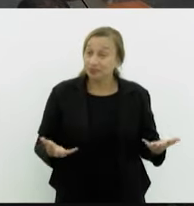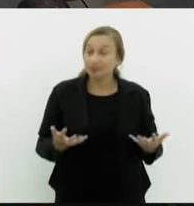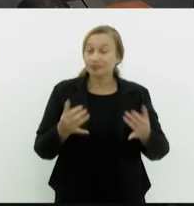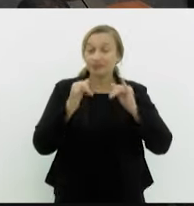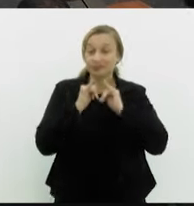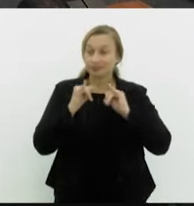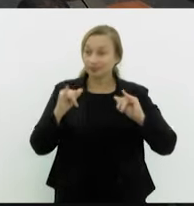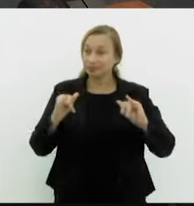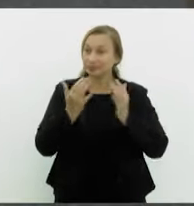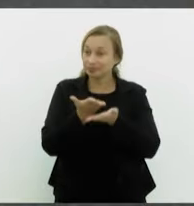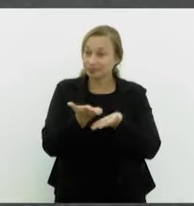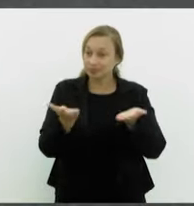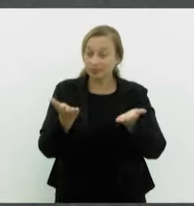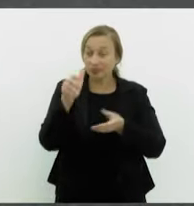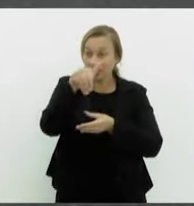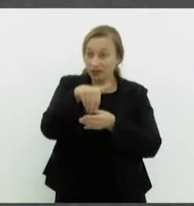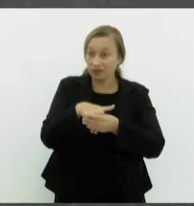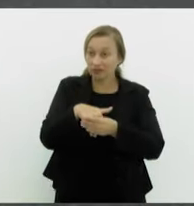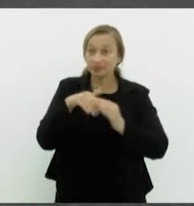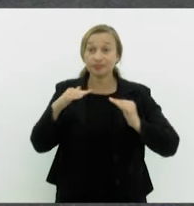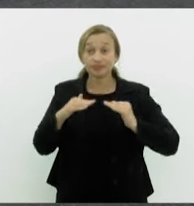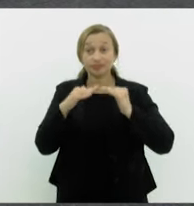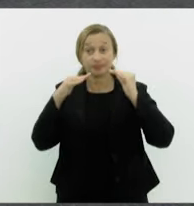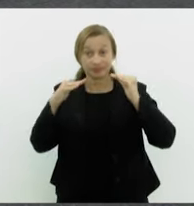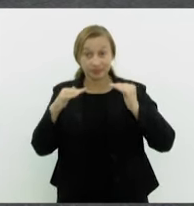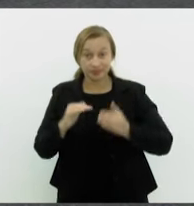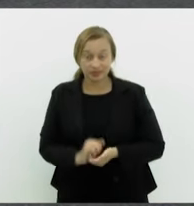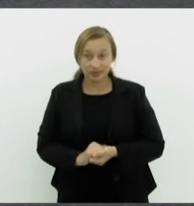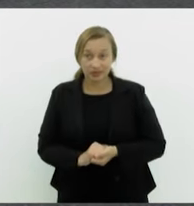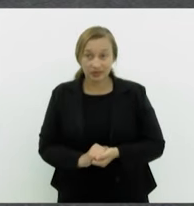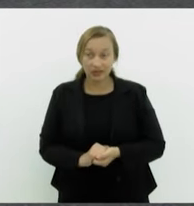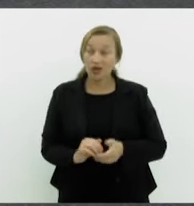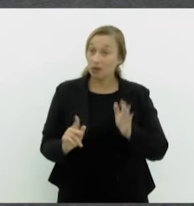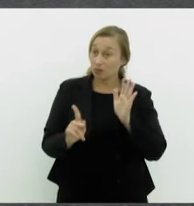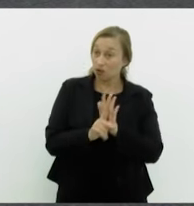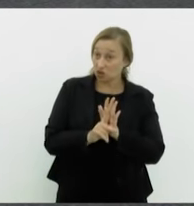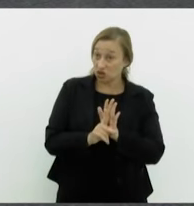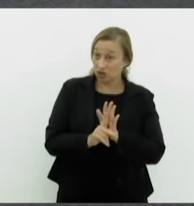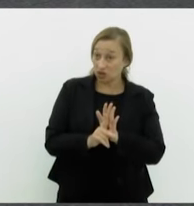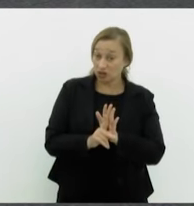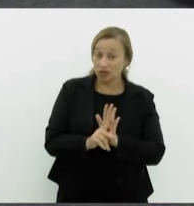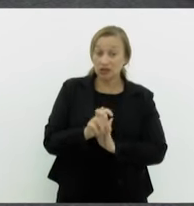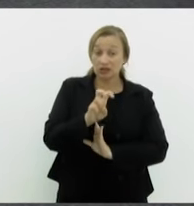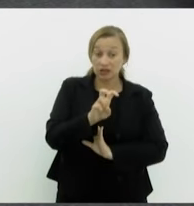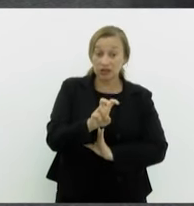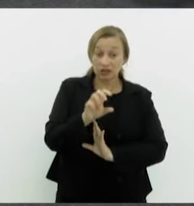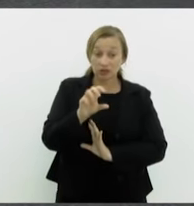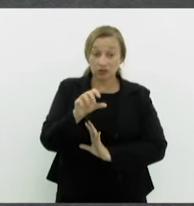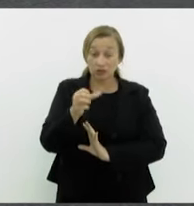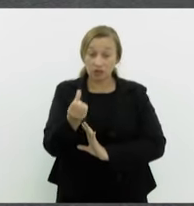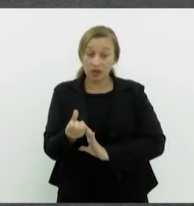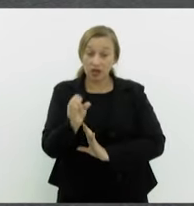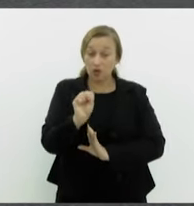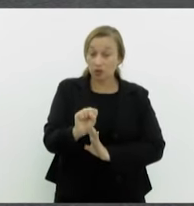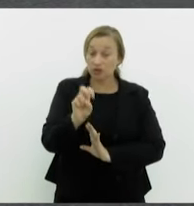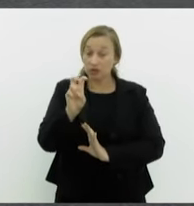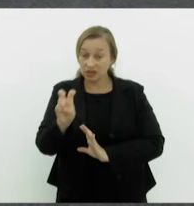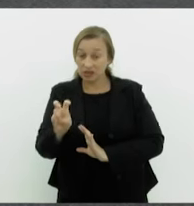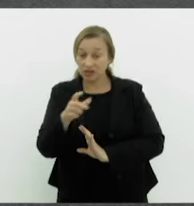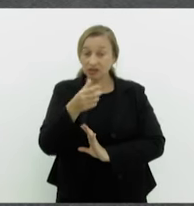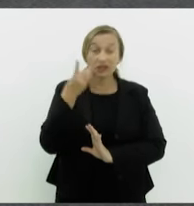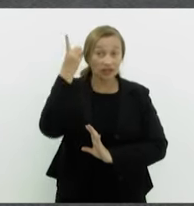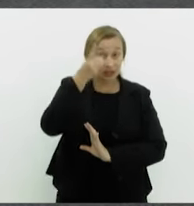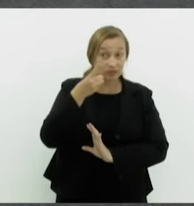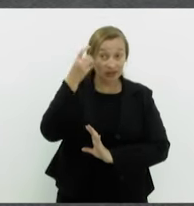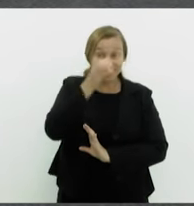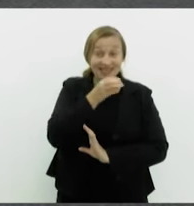declarar meu voto favorável ao projeto de lei 5.685, de autoria das deputadas